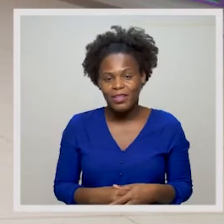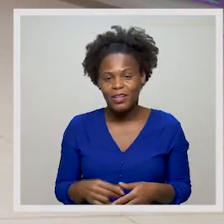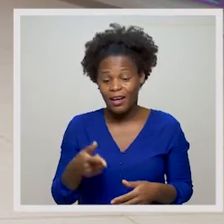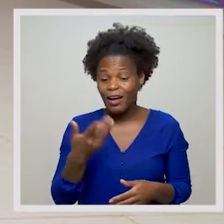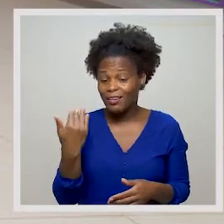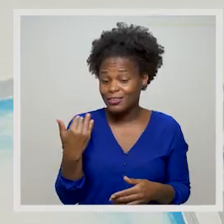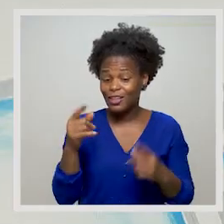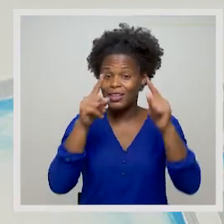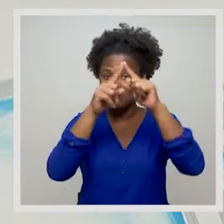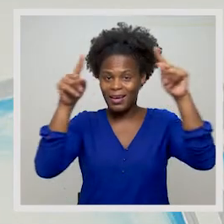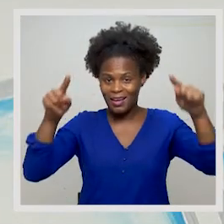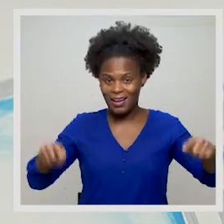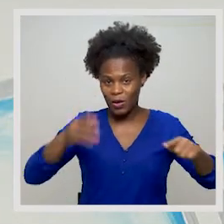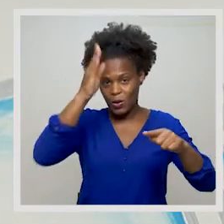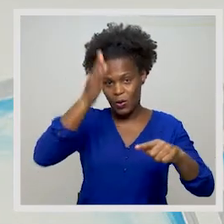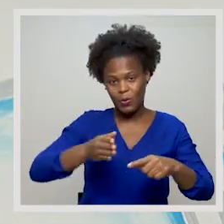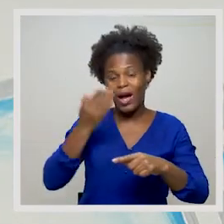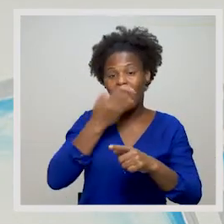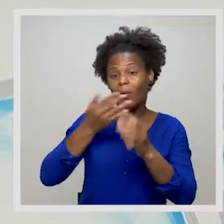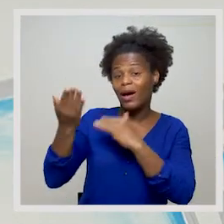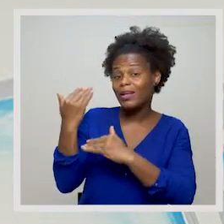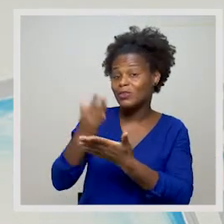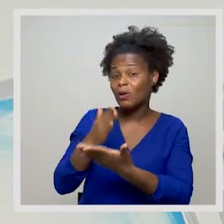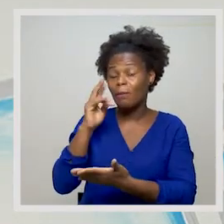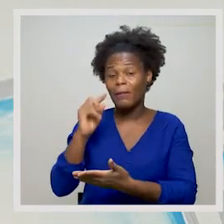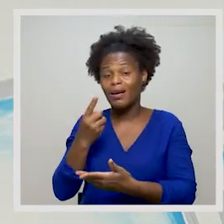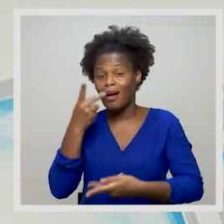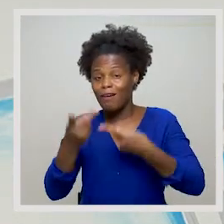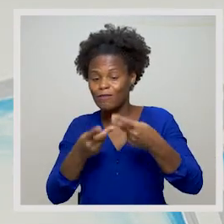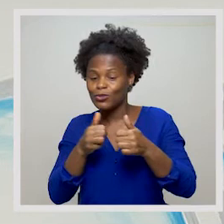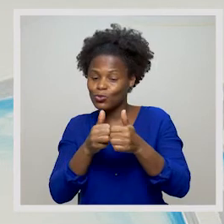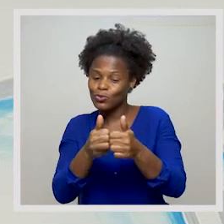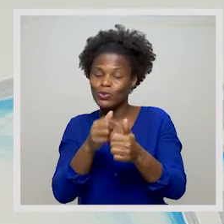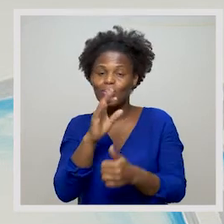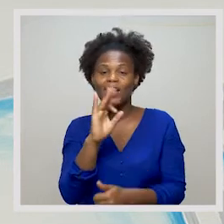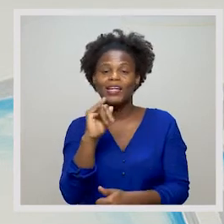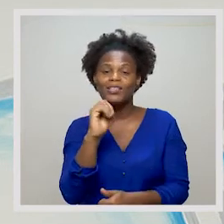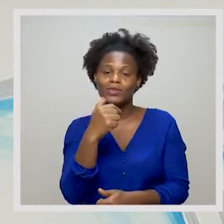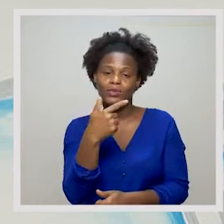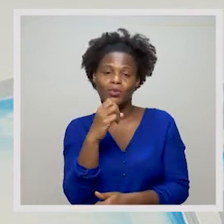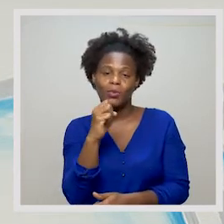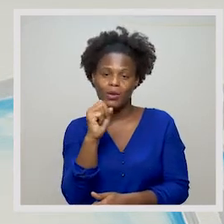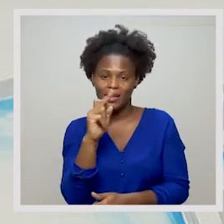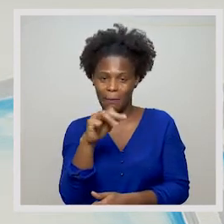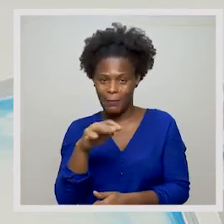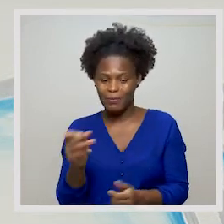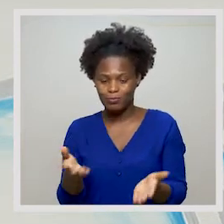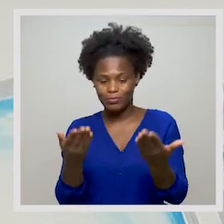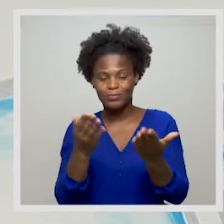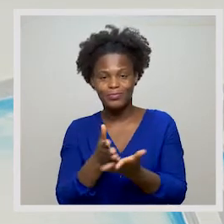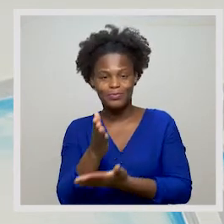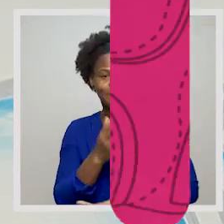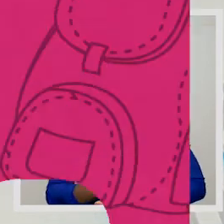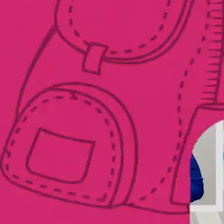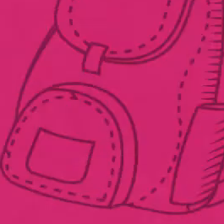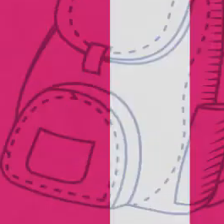Portanto, tínhamos a tabela da aula anterior só para fazer uma análise junto com o histograma. Prosseguindo.